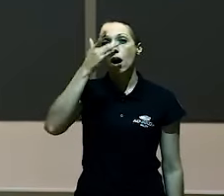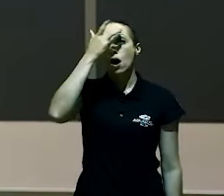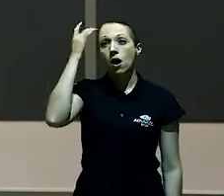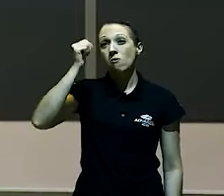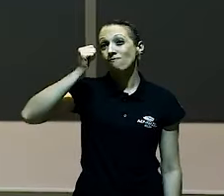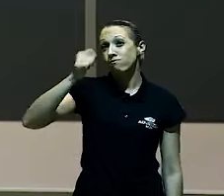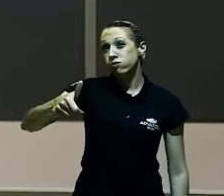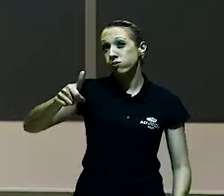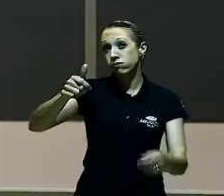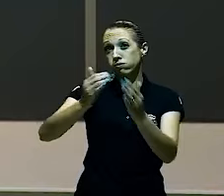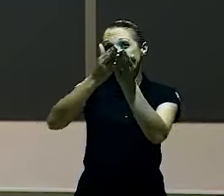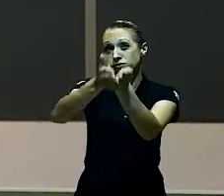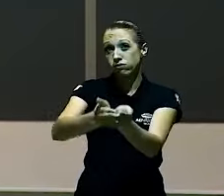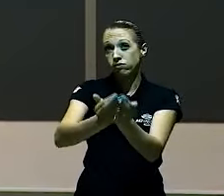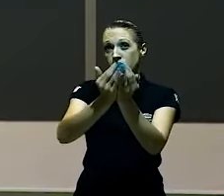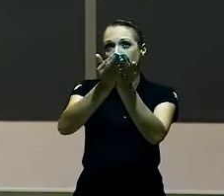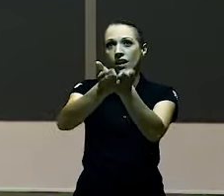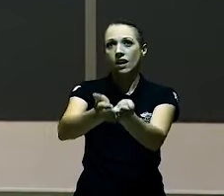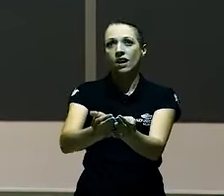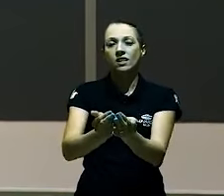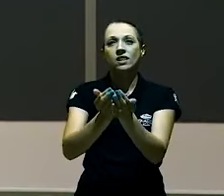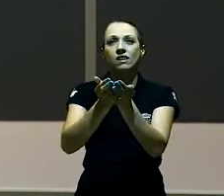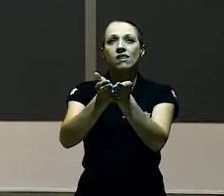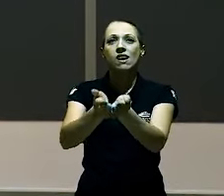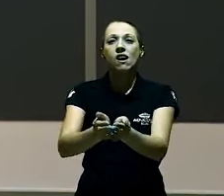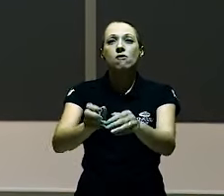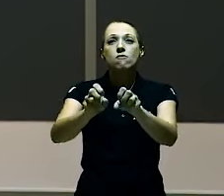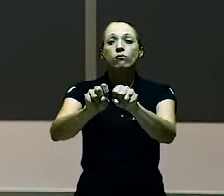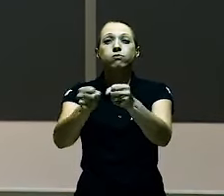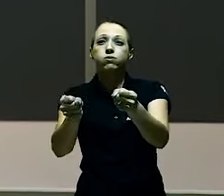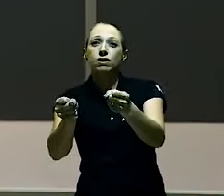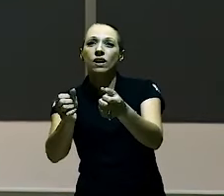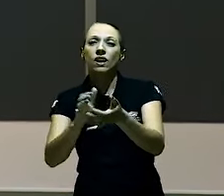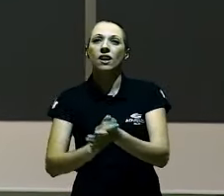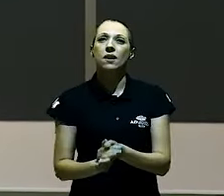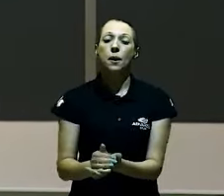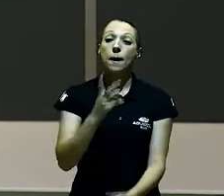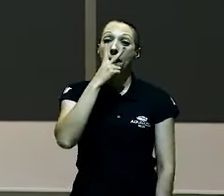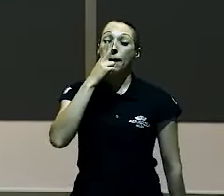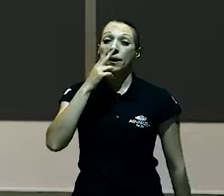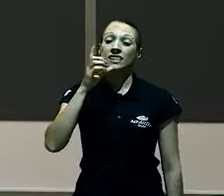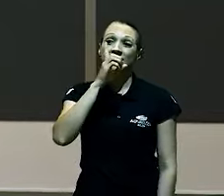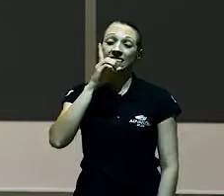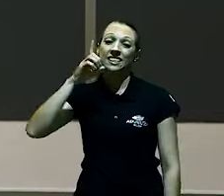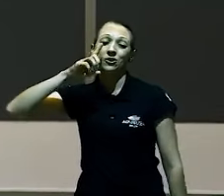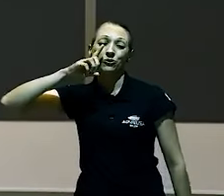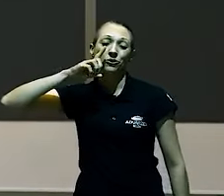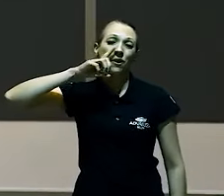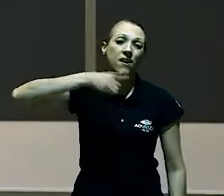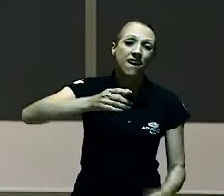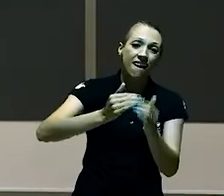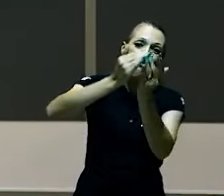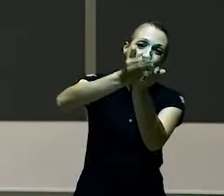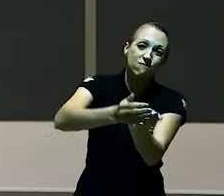era que o navio estava para ser quebrado. Era como se Deus tivesse dado personalidade ao navio, e o navio com